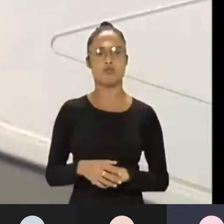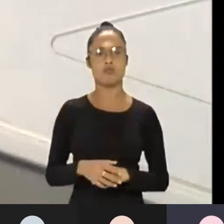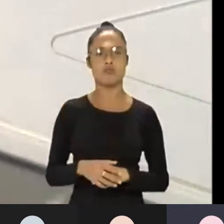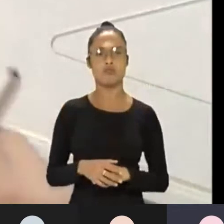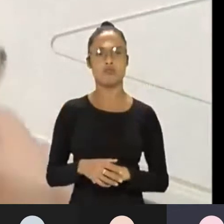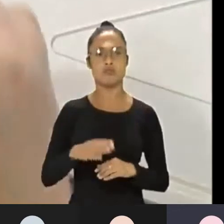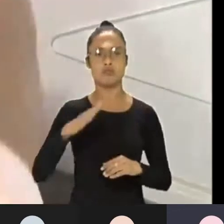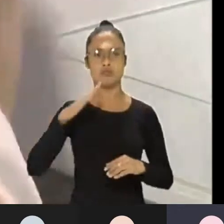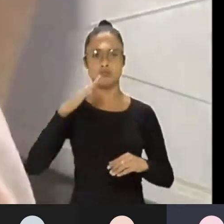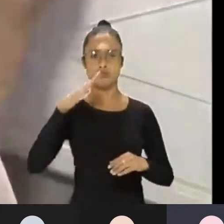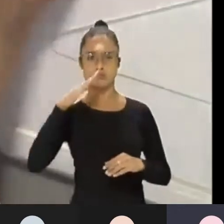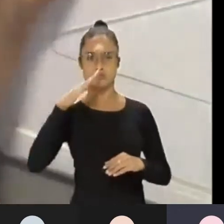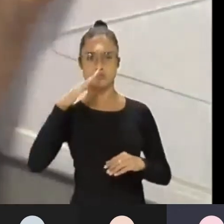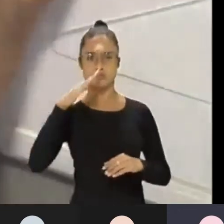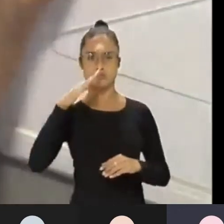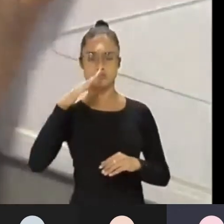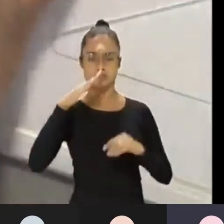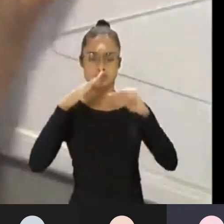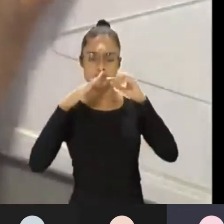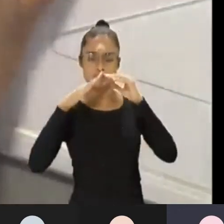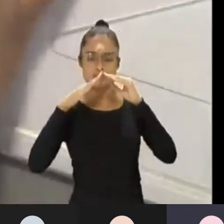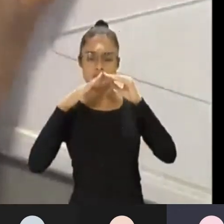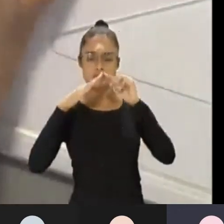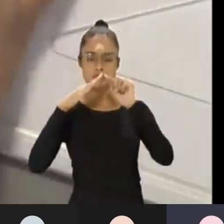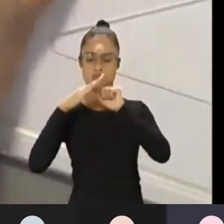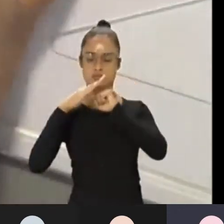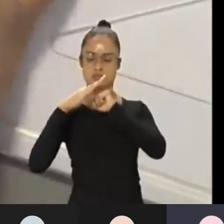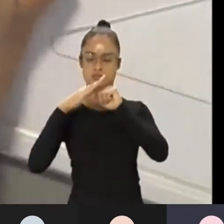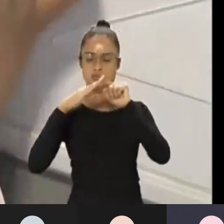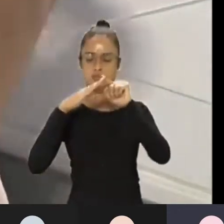ele tem que ser feito, não dá para manter o paralelismo.